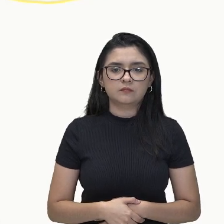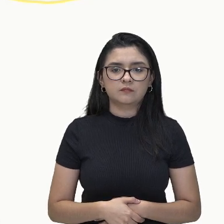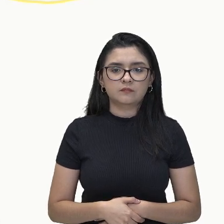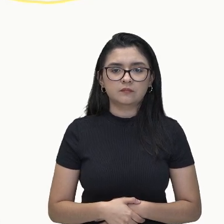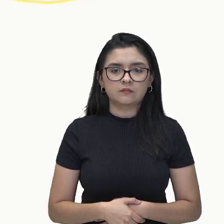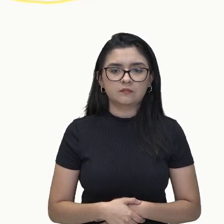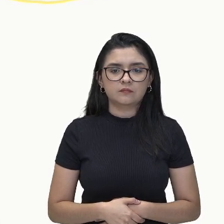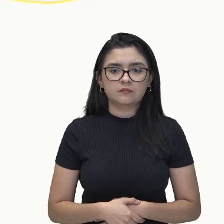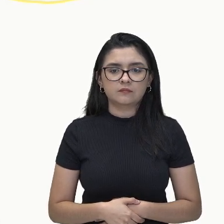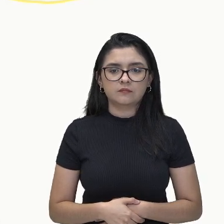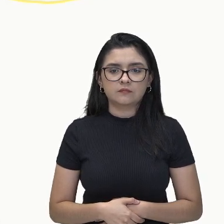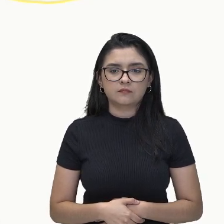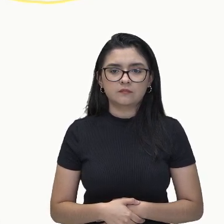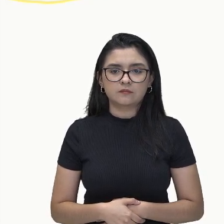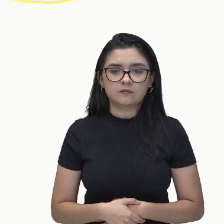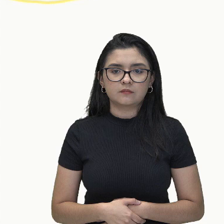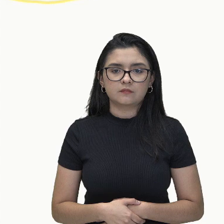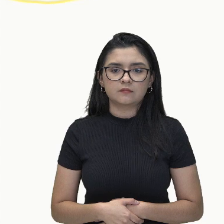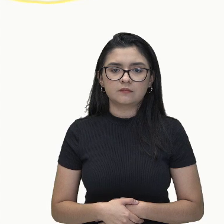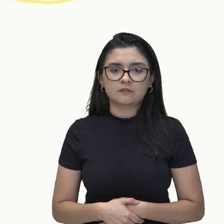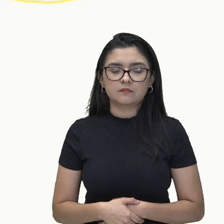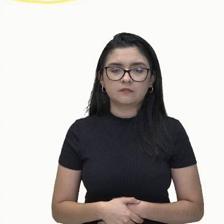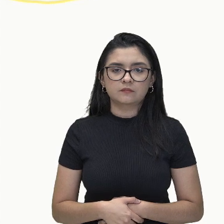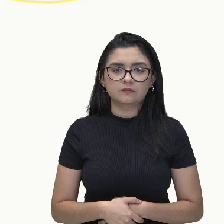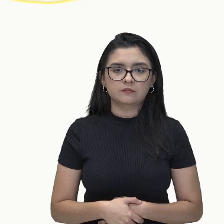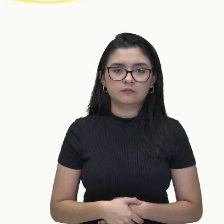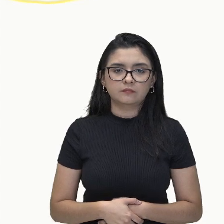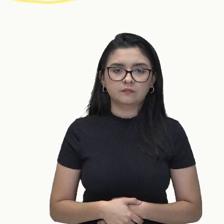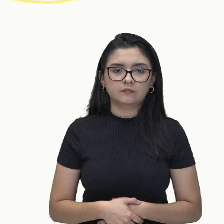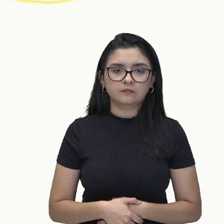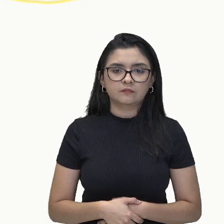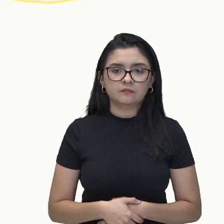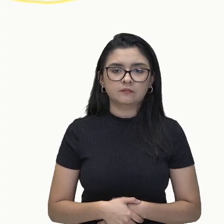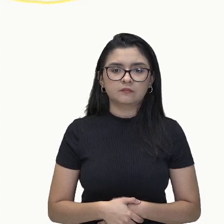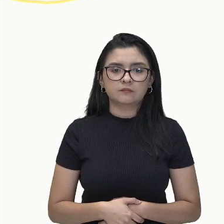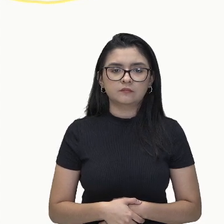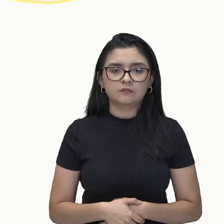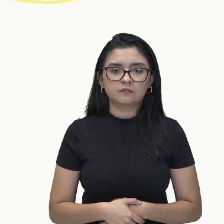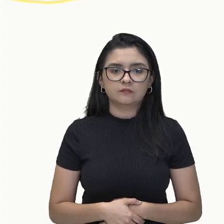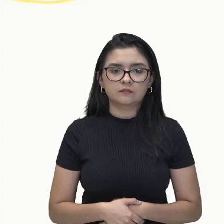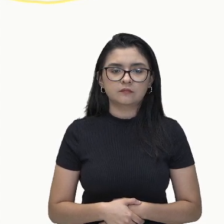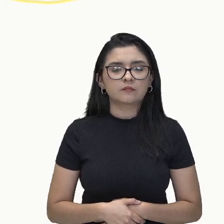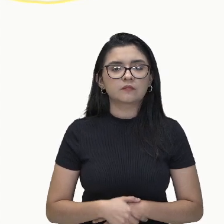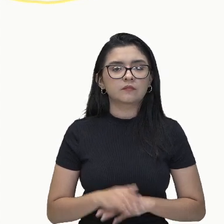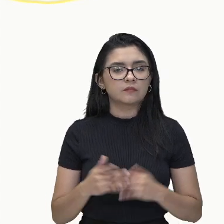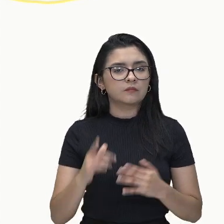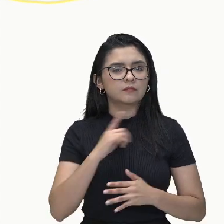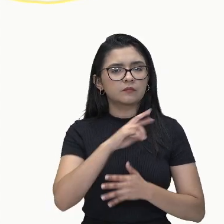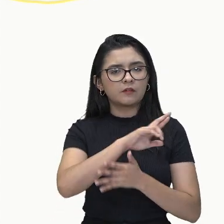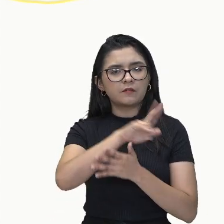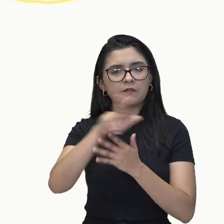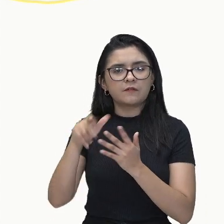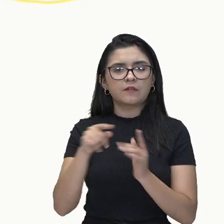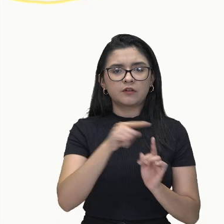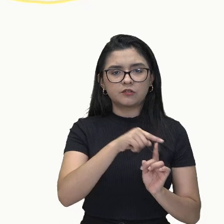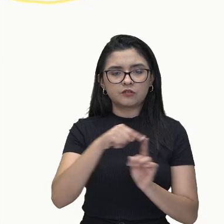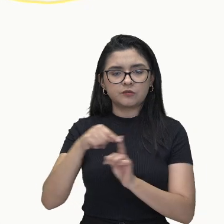Arial modo tecn var tip